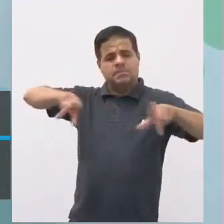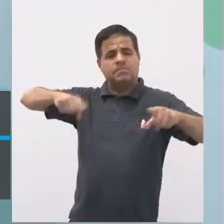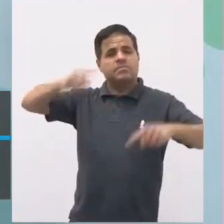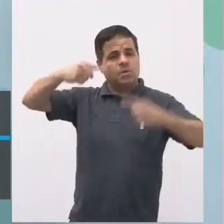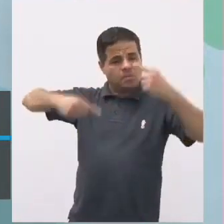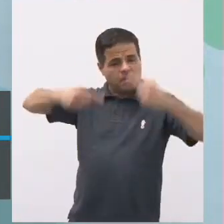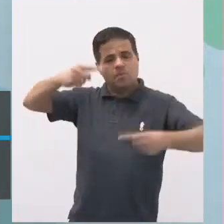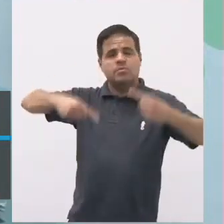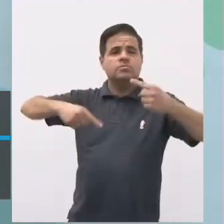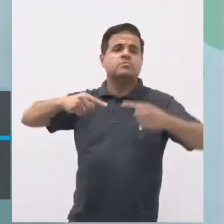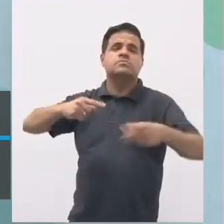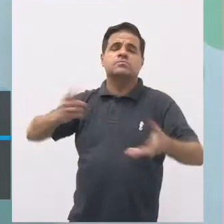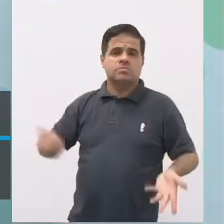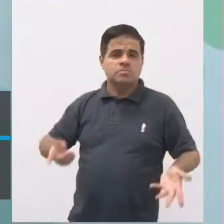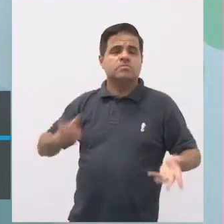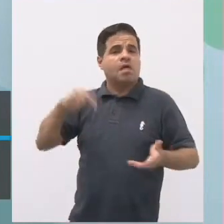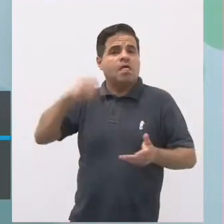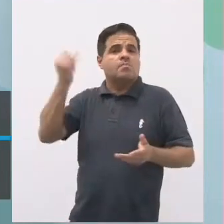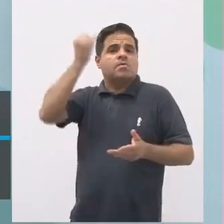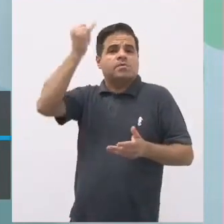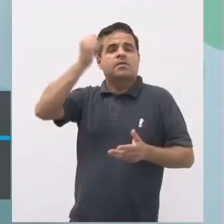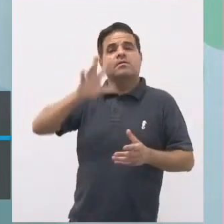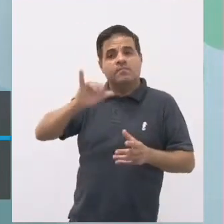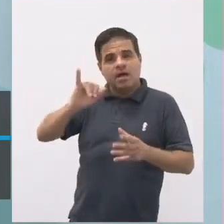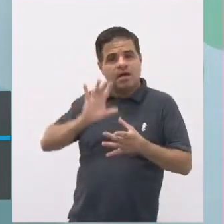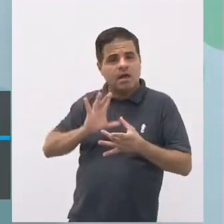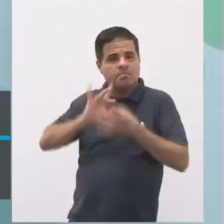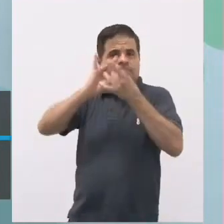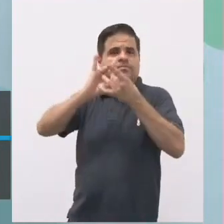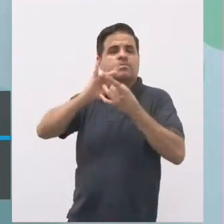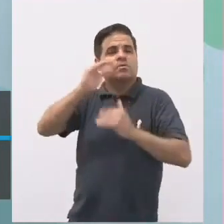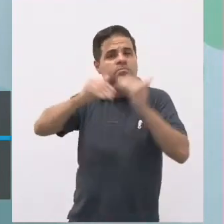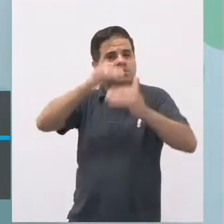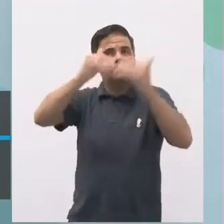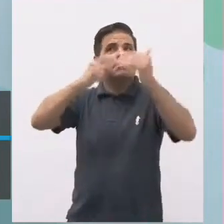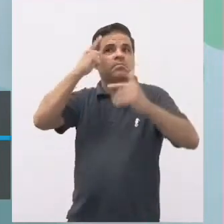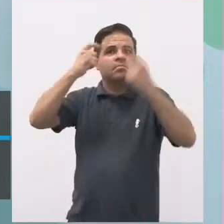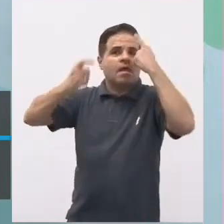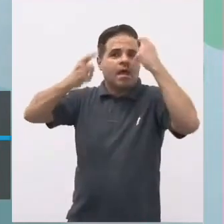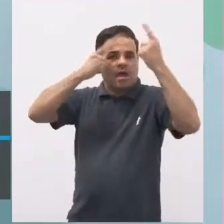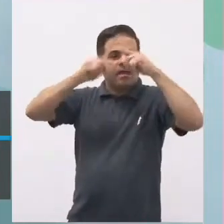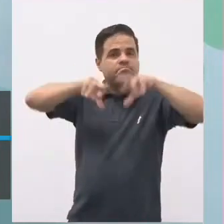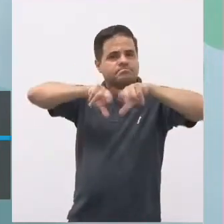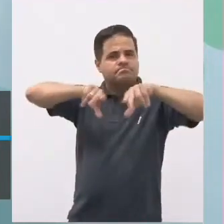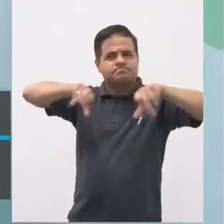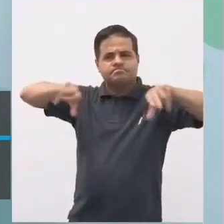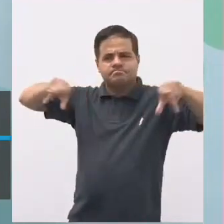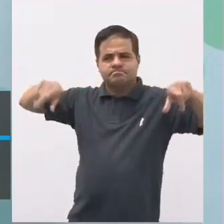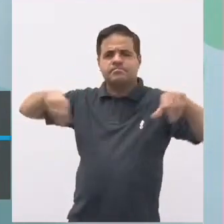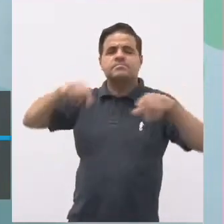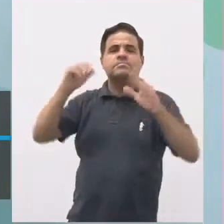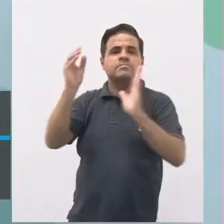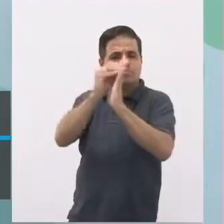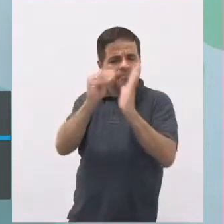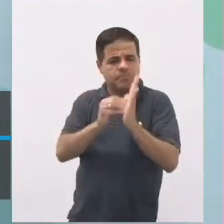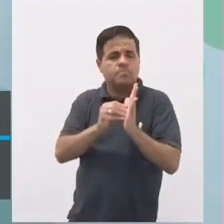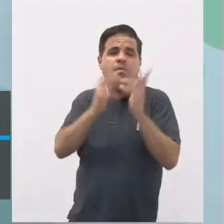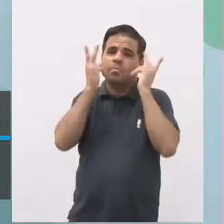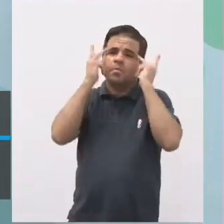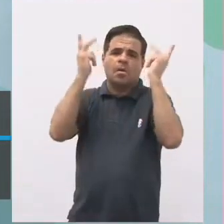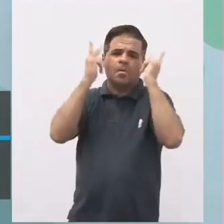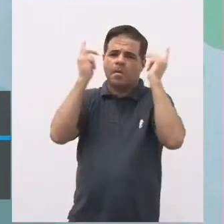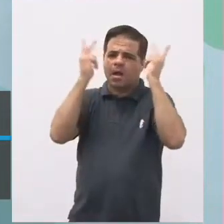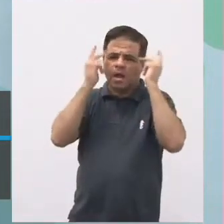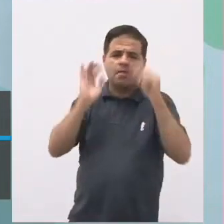alguns pontos, mas isso é importante, que vai fortalecer o crescimento de ideias. Tá? Essa divergência de pontos, de ideias, isso é normal, mas